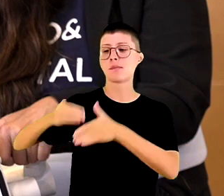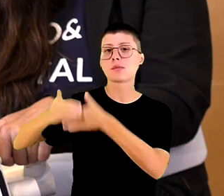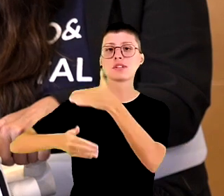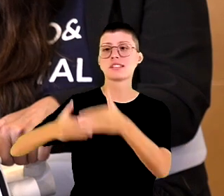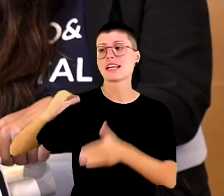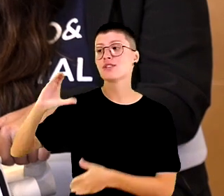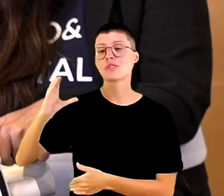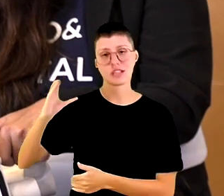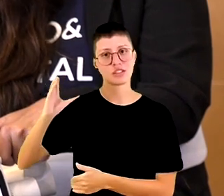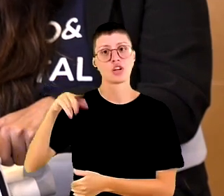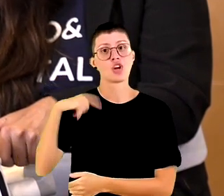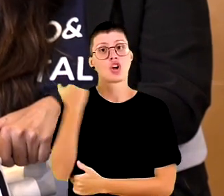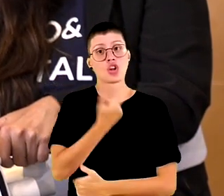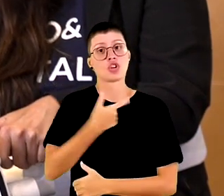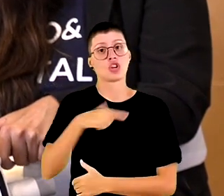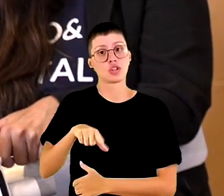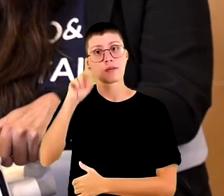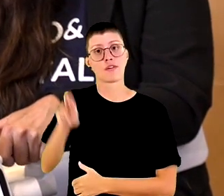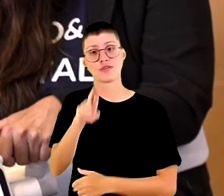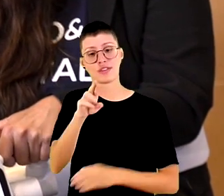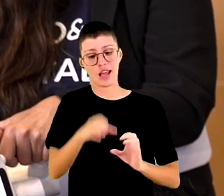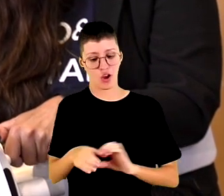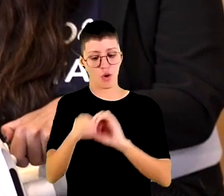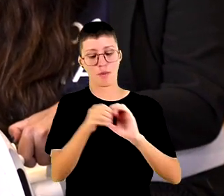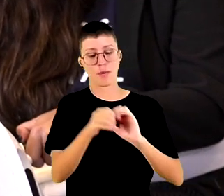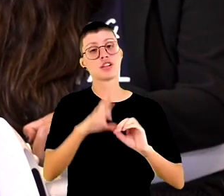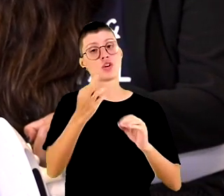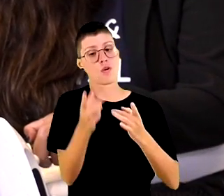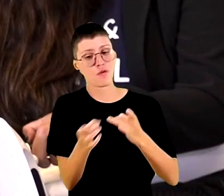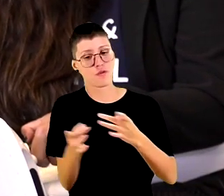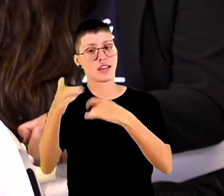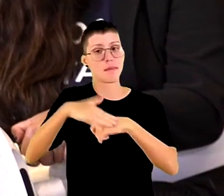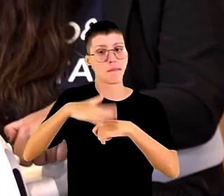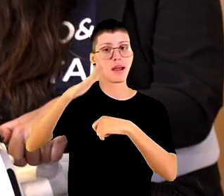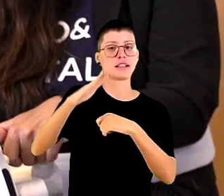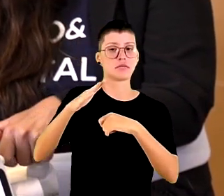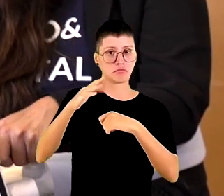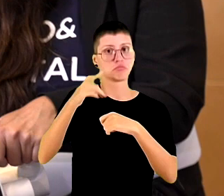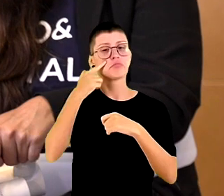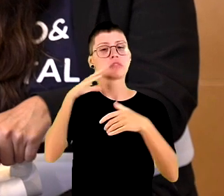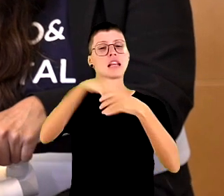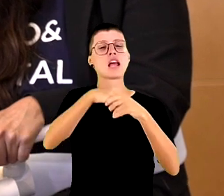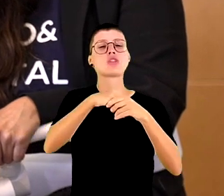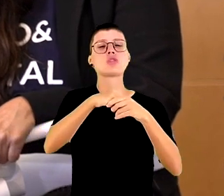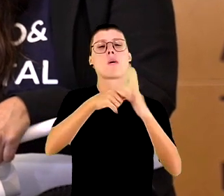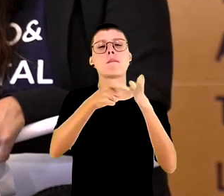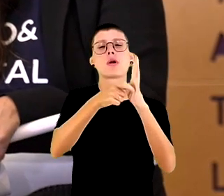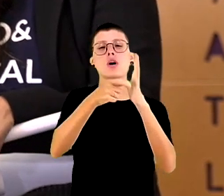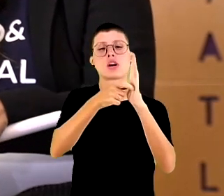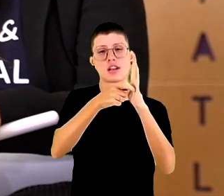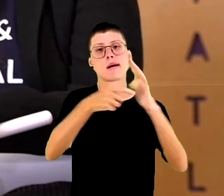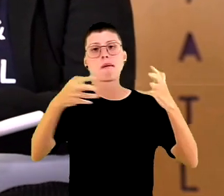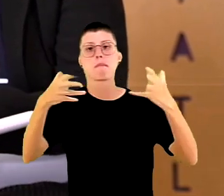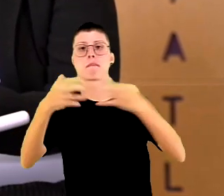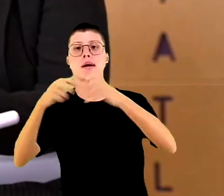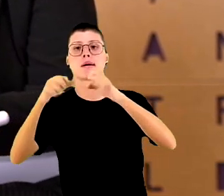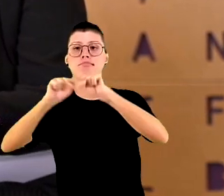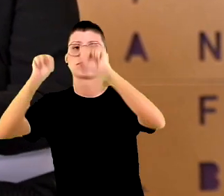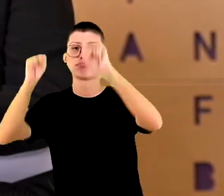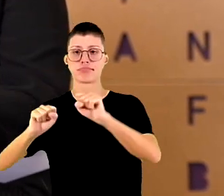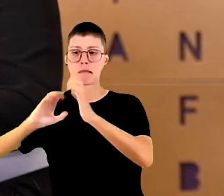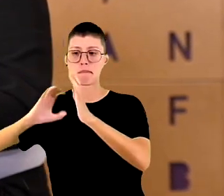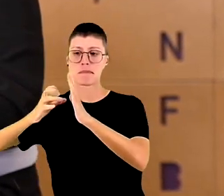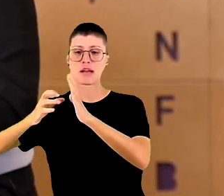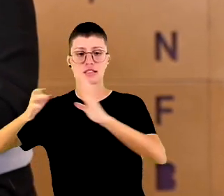trabalha muito com cooperativa e com revenda. Então, a gente implanta nosso software lá dentro, a gente integra com as bases dele e, a partir disso, ele começa a usar. Então, a